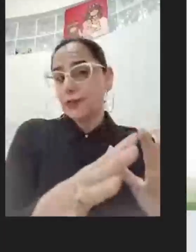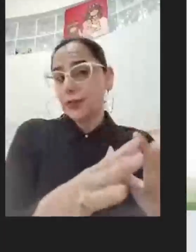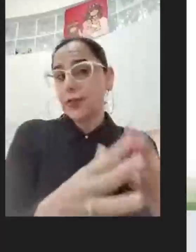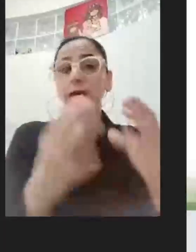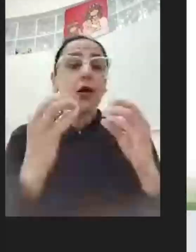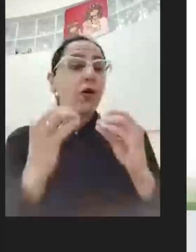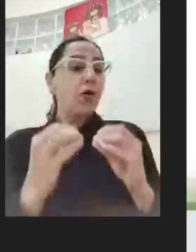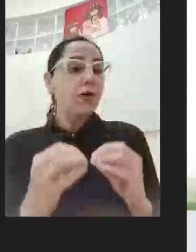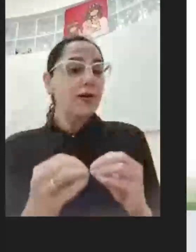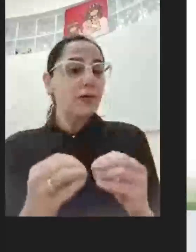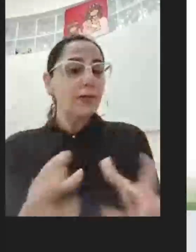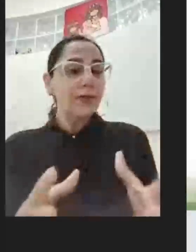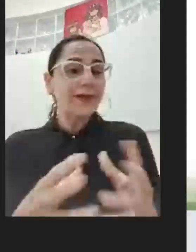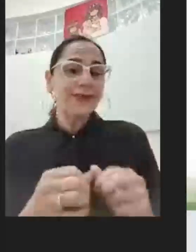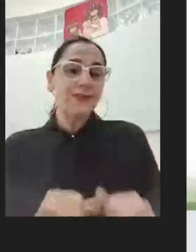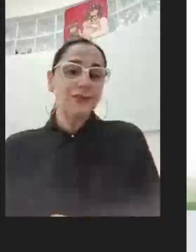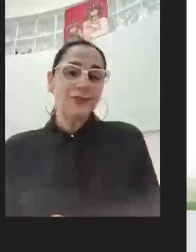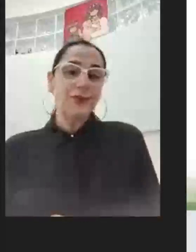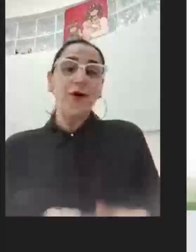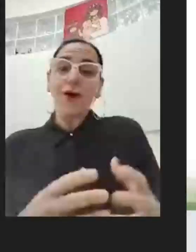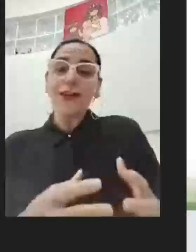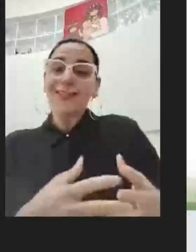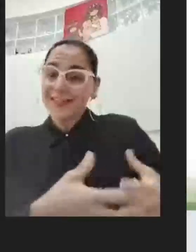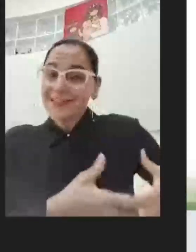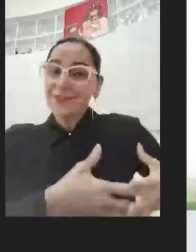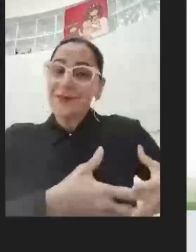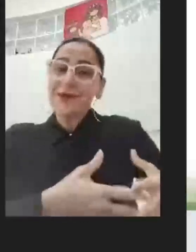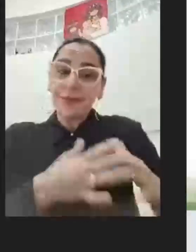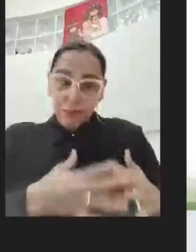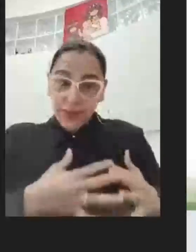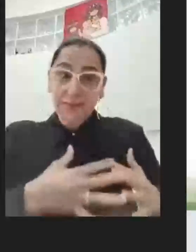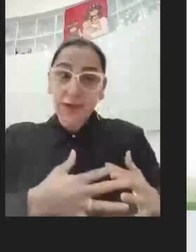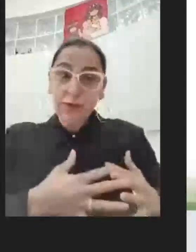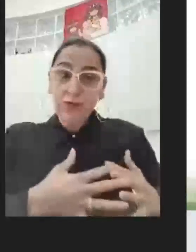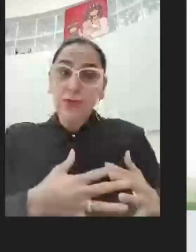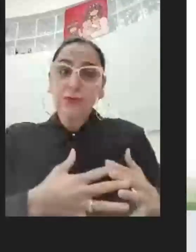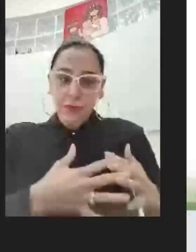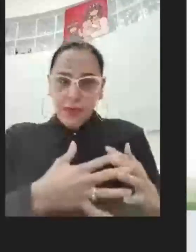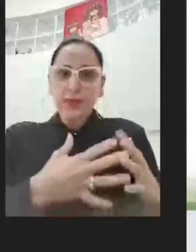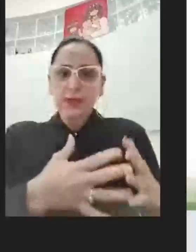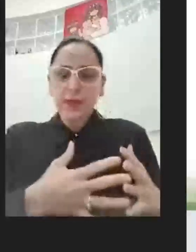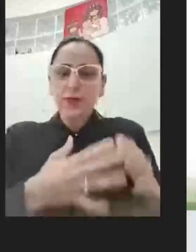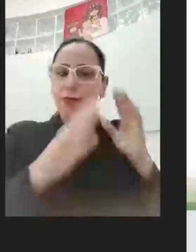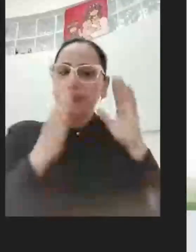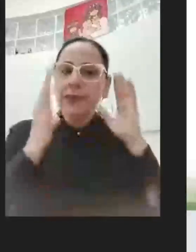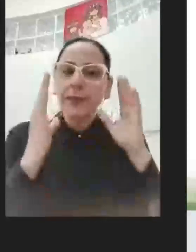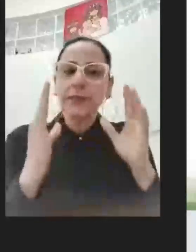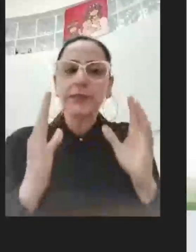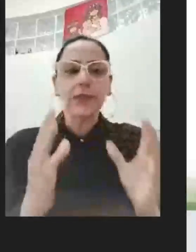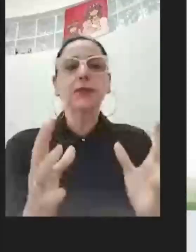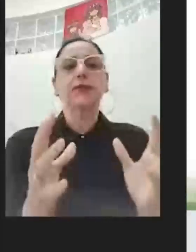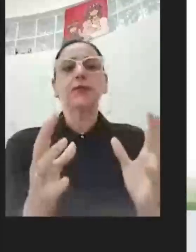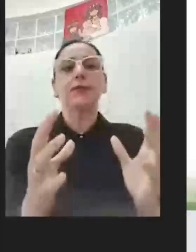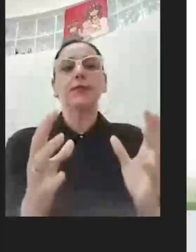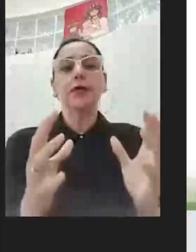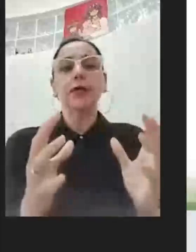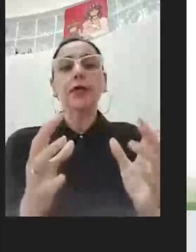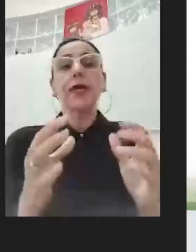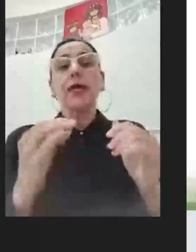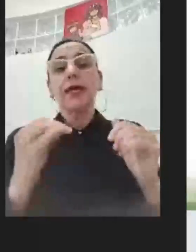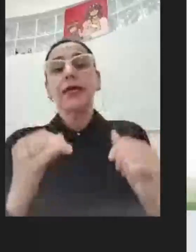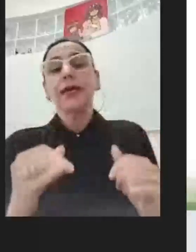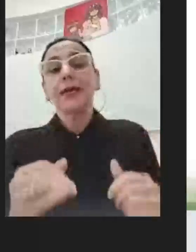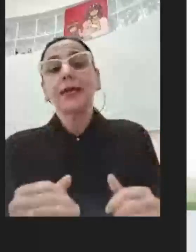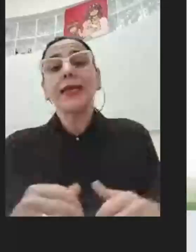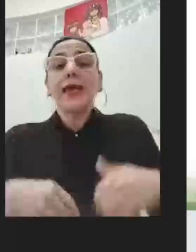mais tensa, tá mais cheinha. Olha como a Maitê esgotou. Olha, sente tua mama, põe a mão. Entendeu? Tenha paciência com